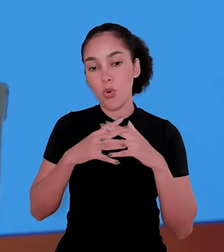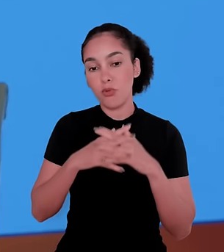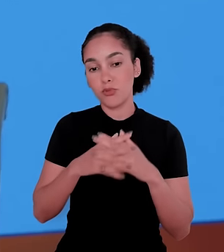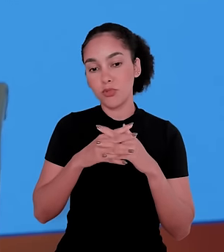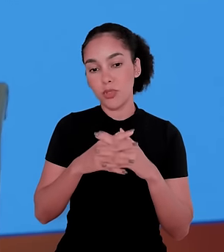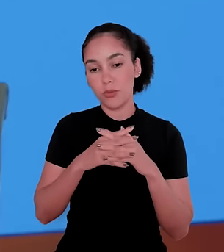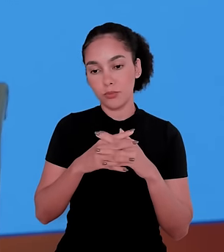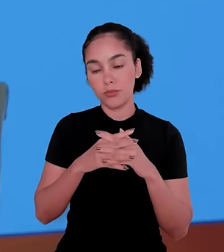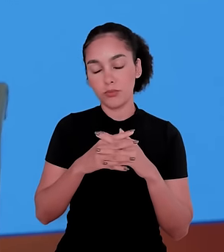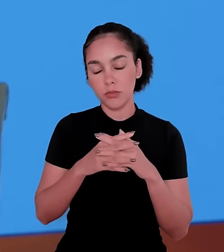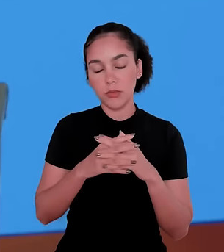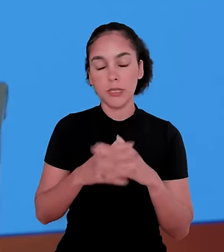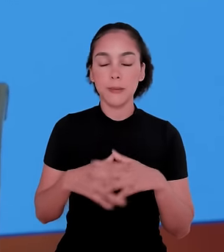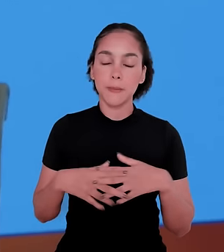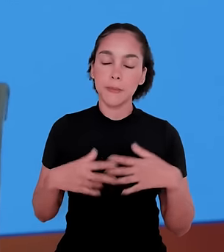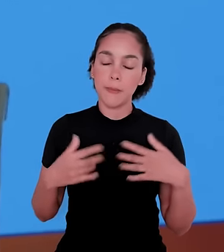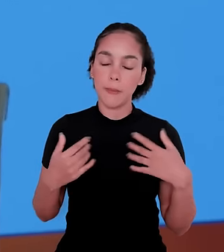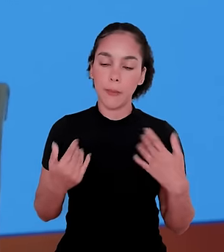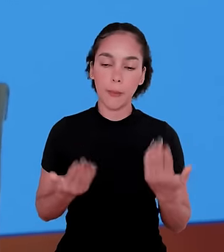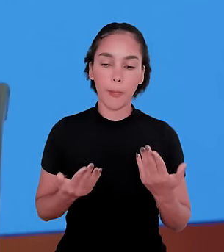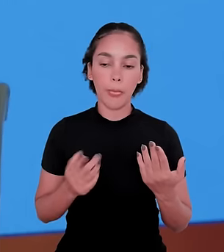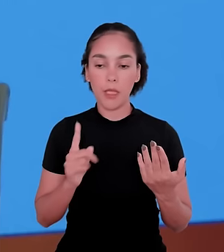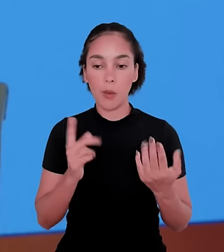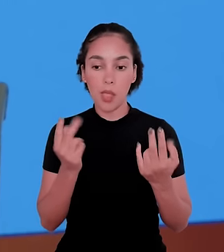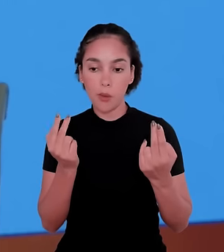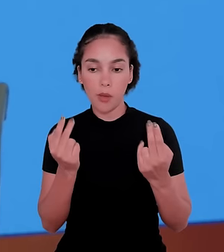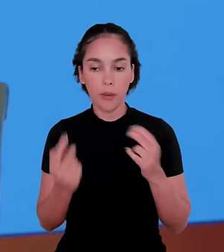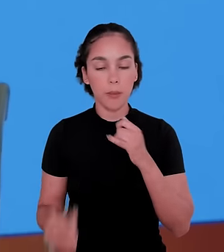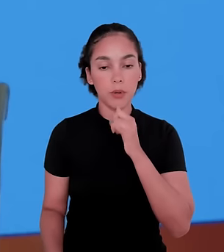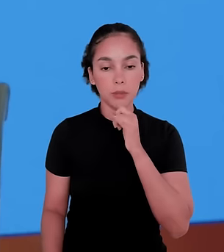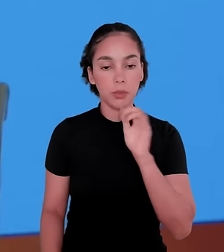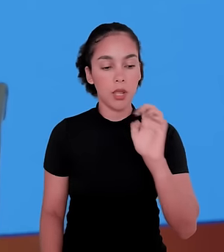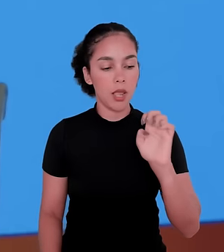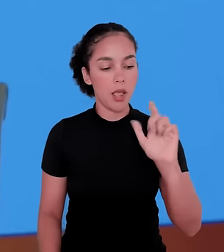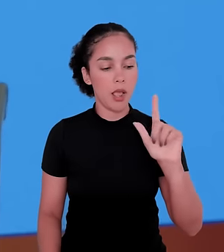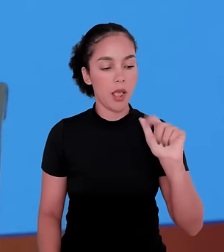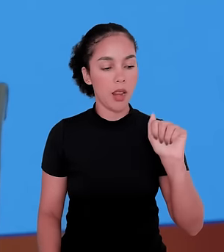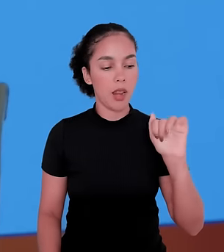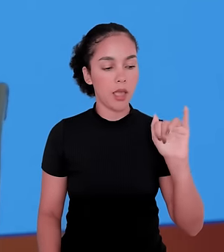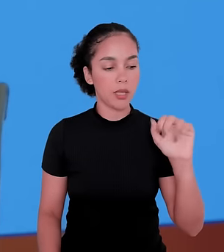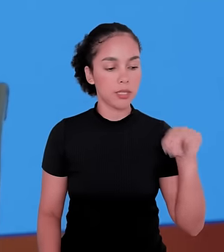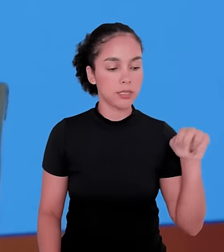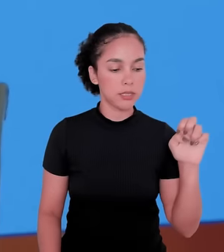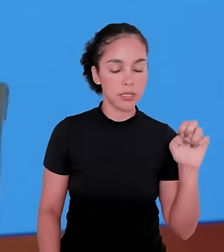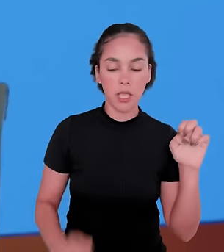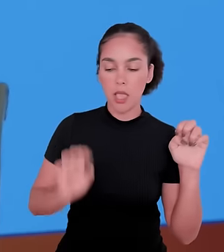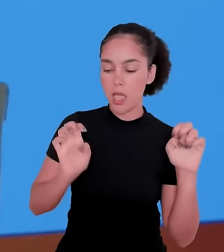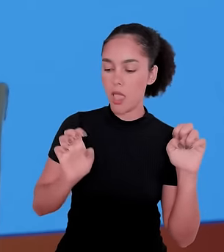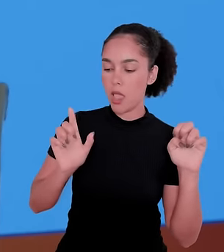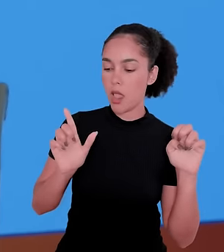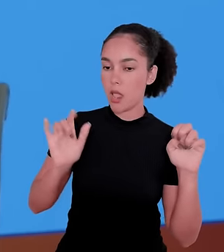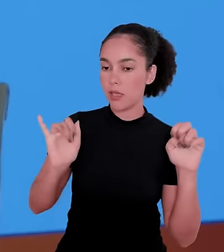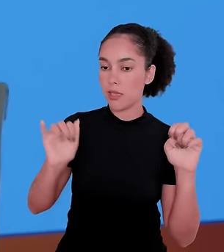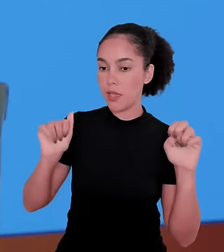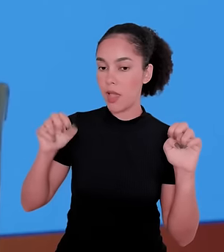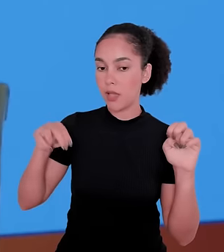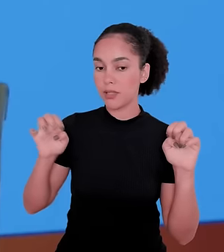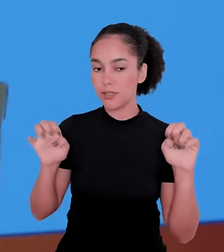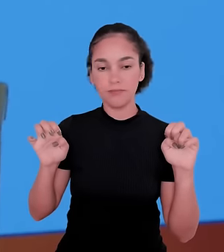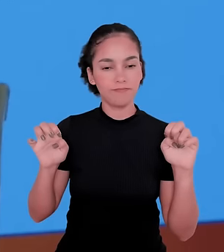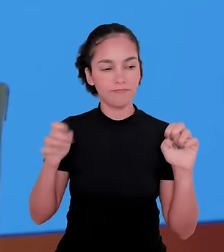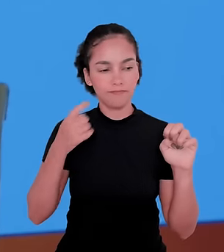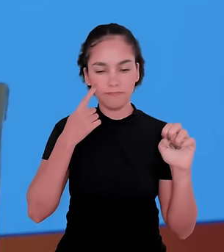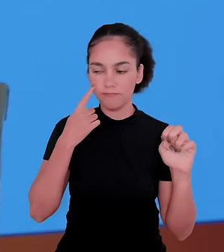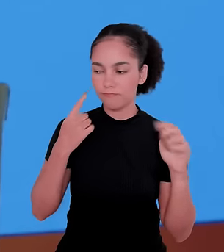consumidor Uhum Então eh se não é igual Mas como você falou Elaine e Eliane na hora que você bate o olho você não consegue ver muita